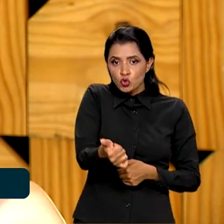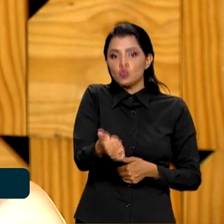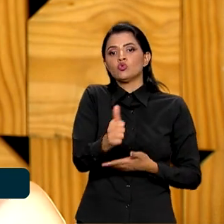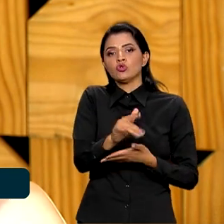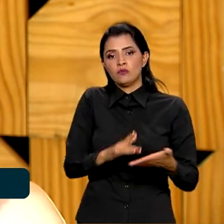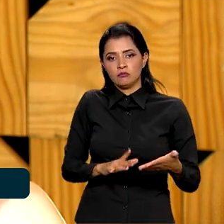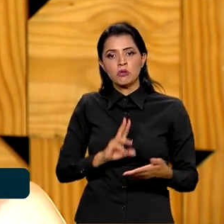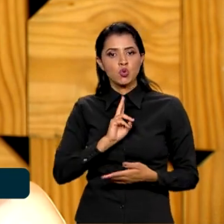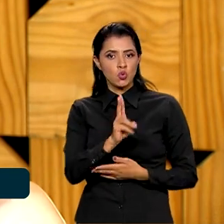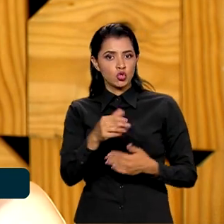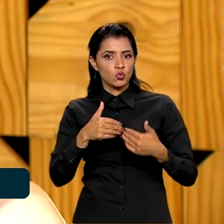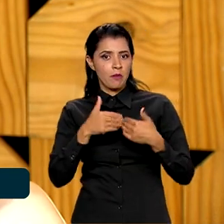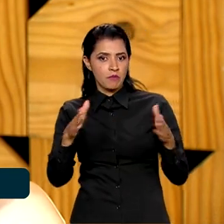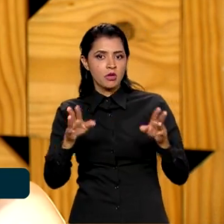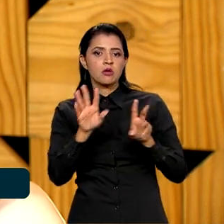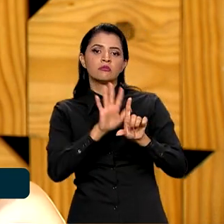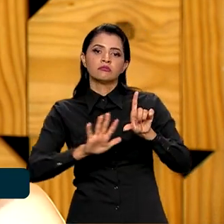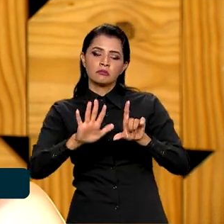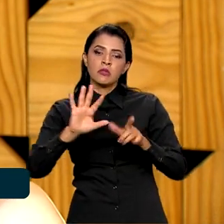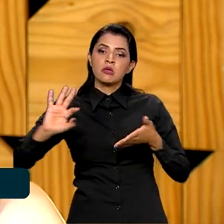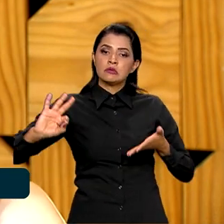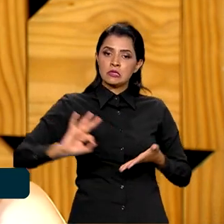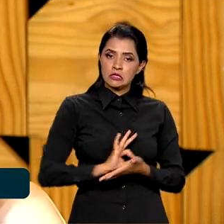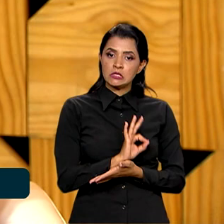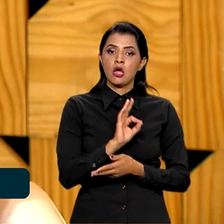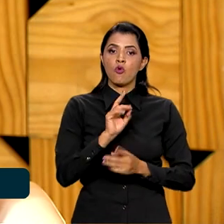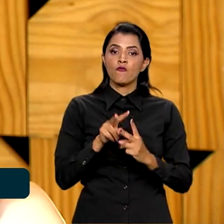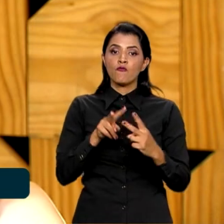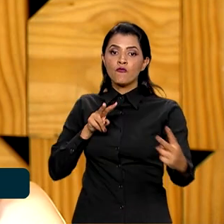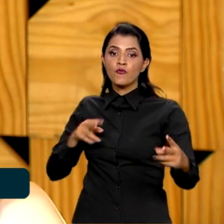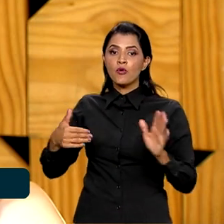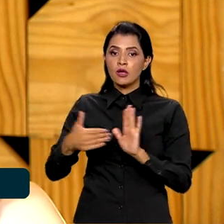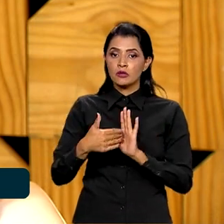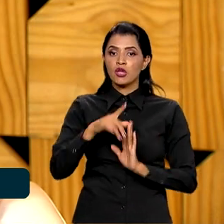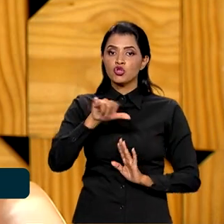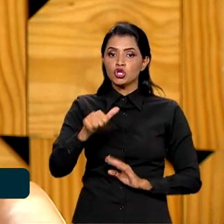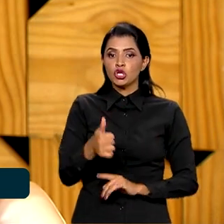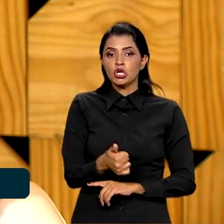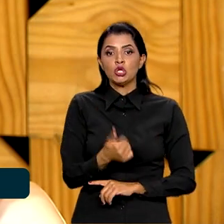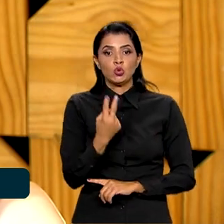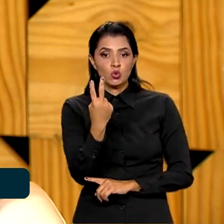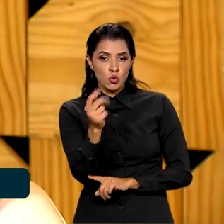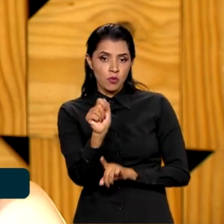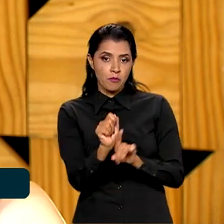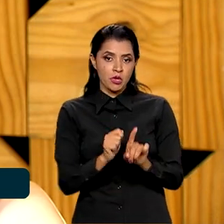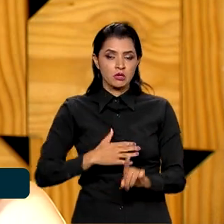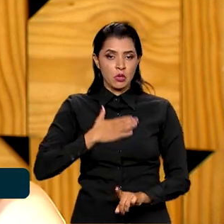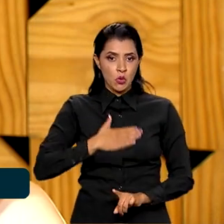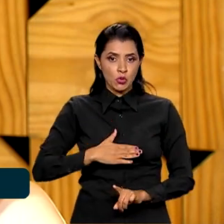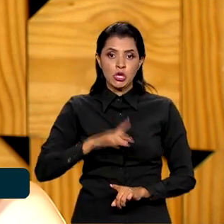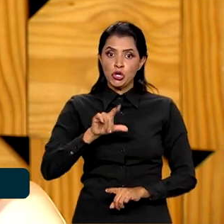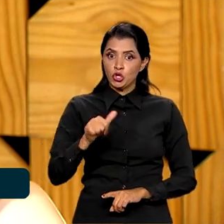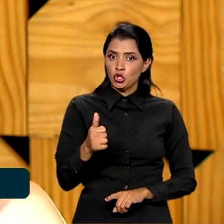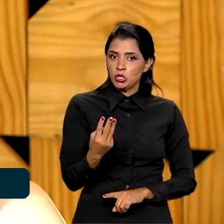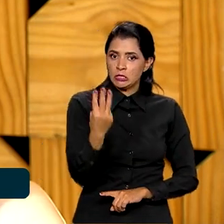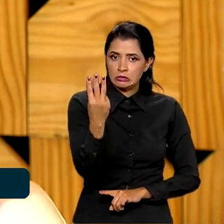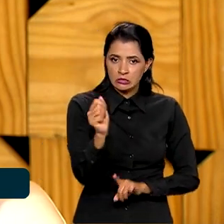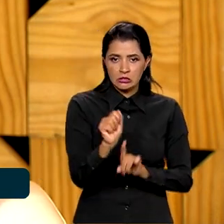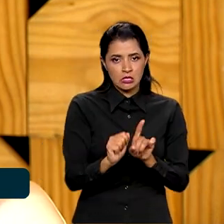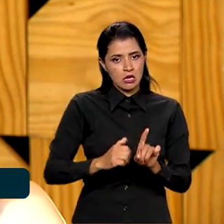continua aberta, a plataforma, para inscrição virtual até o dia 2 de agosto. A partir do dia 3 de agosto, a inscrição